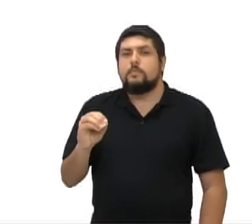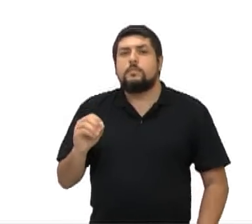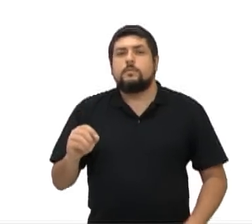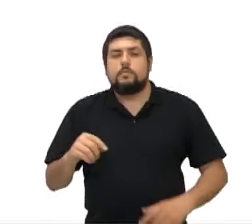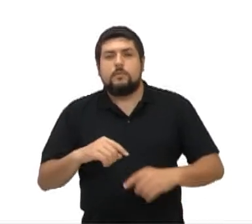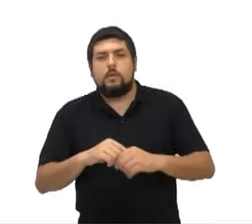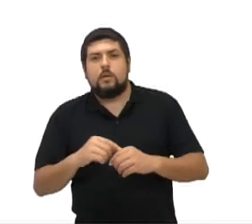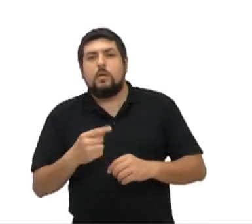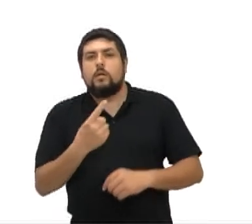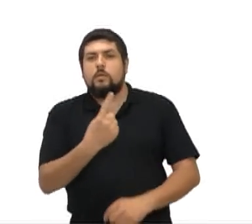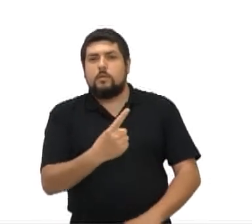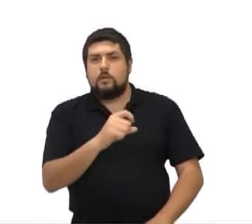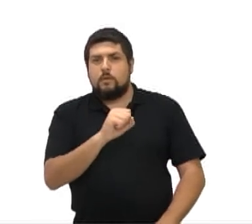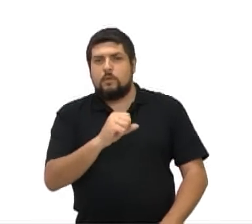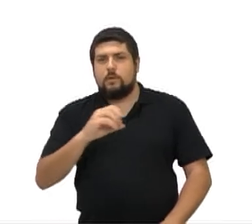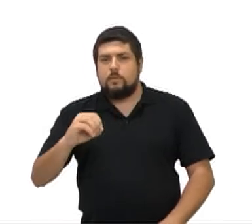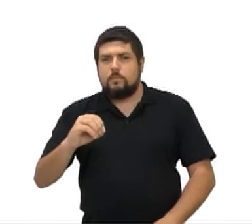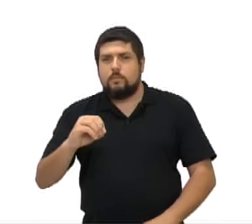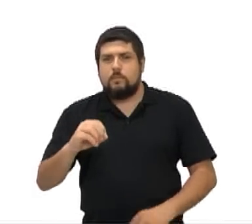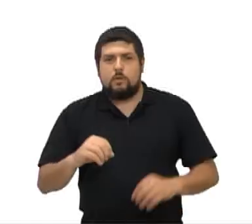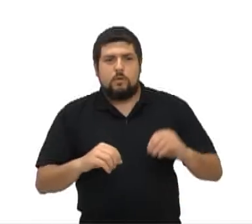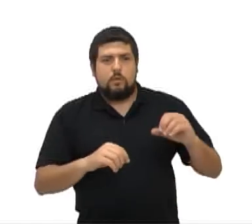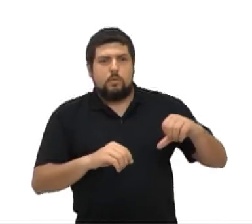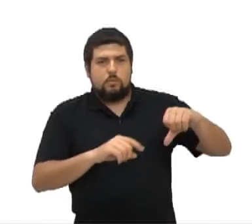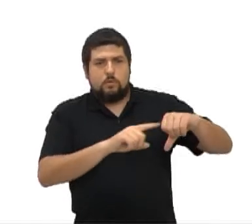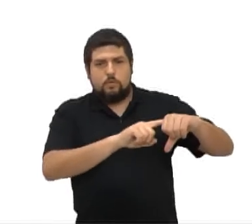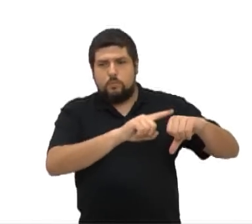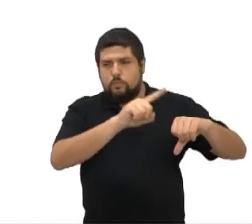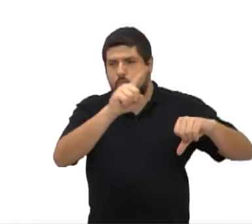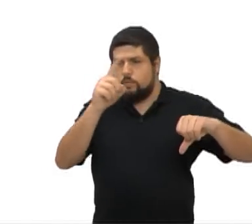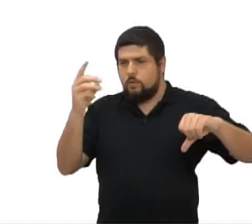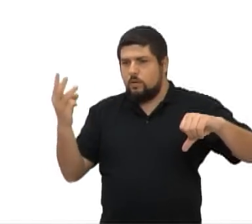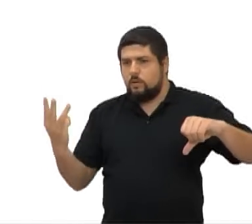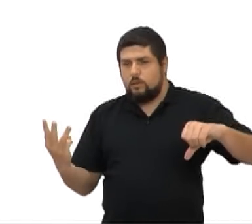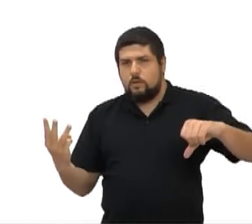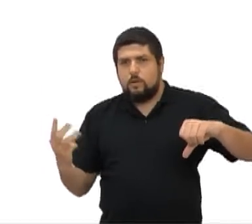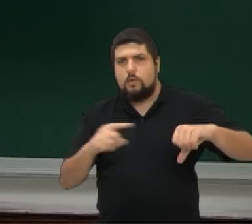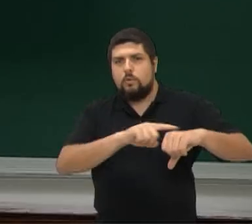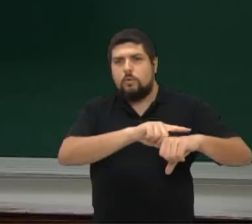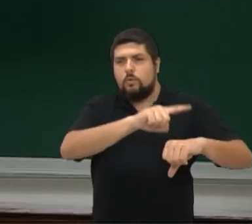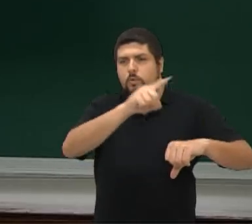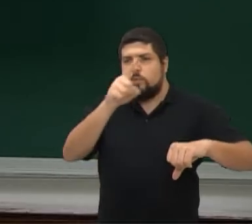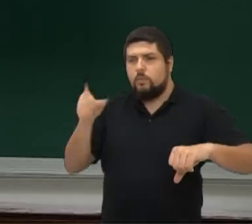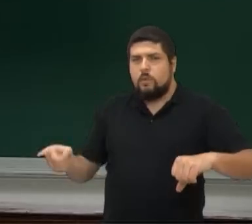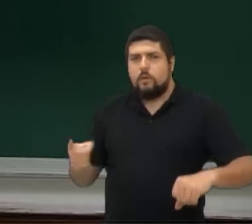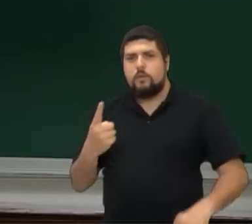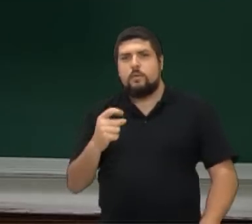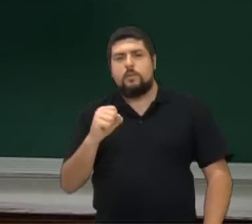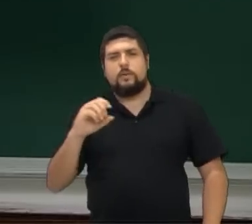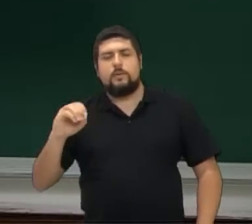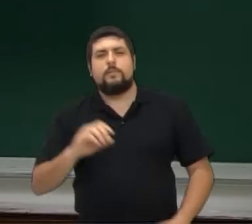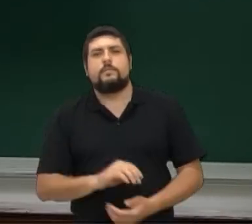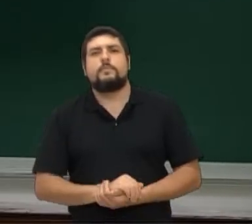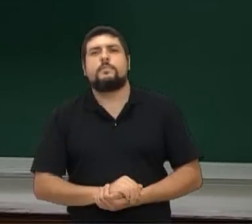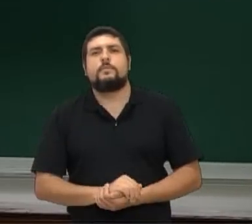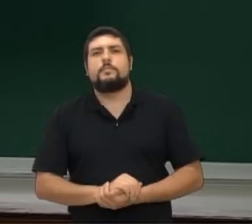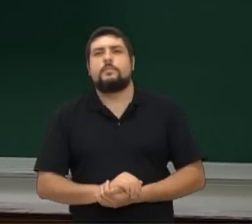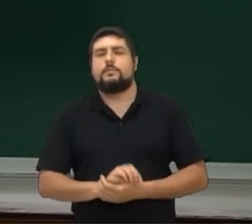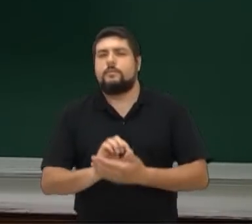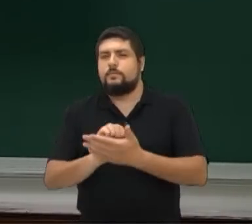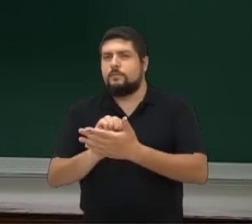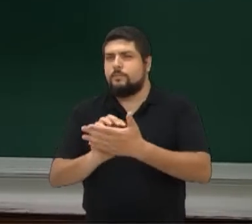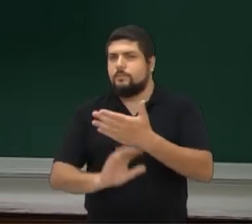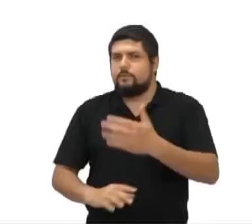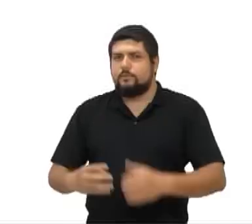graus? 180 graus, ok? Bom, vamos lá, exercício 4, olha lá,